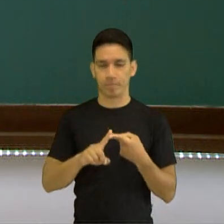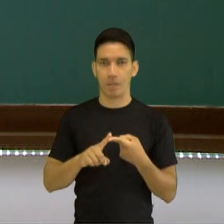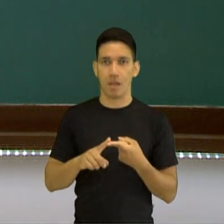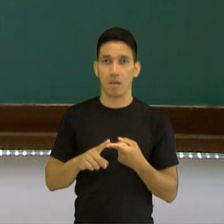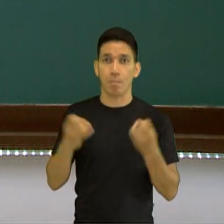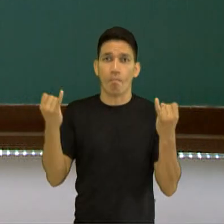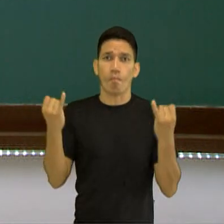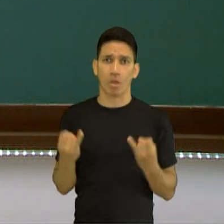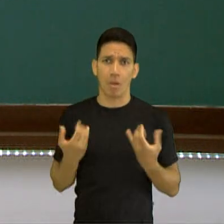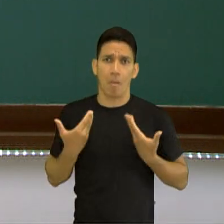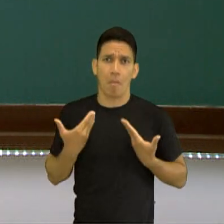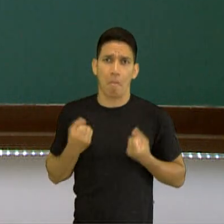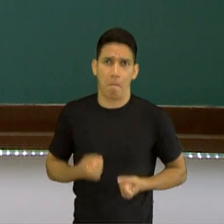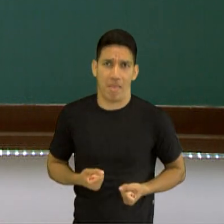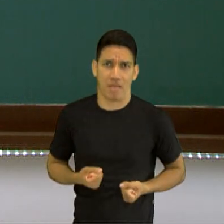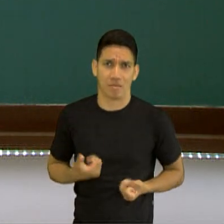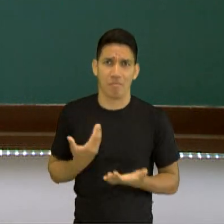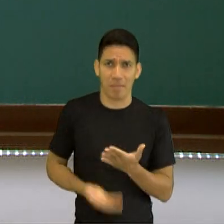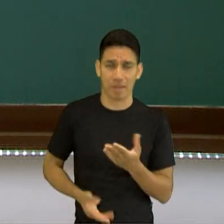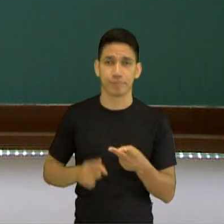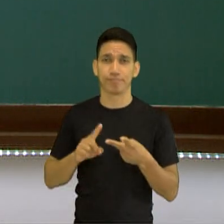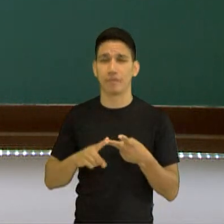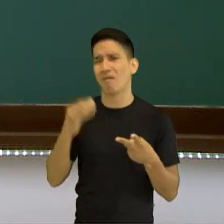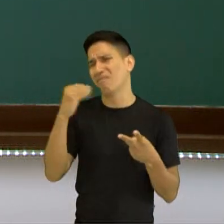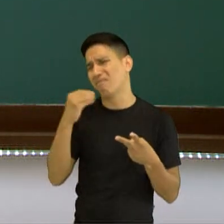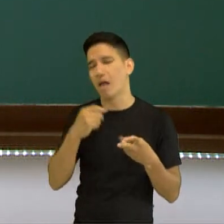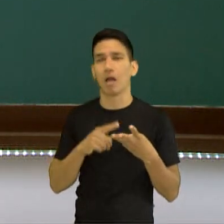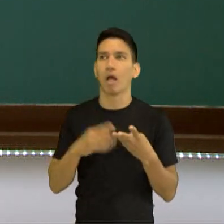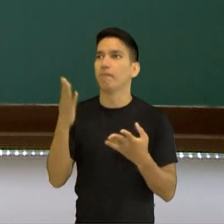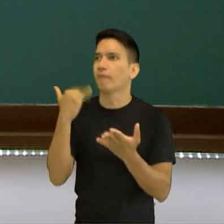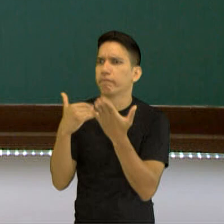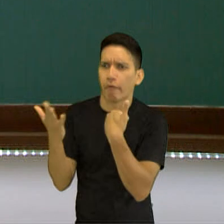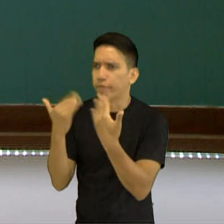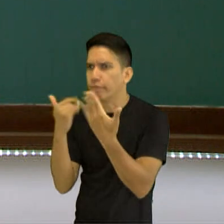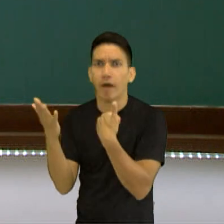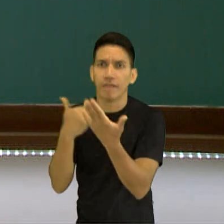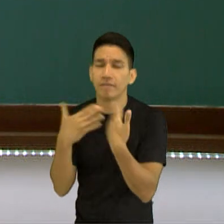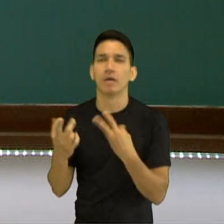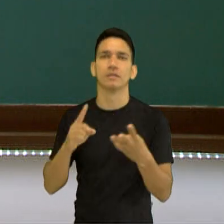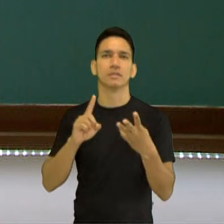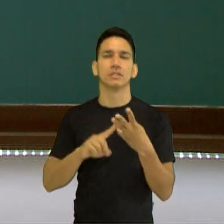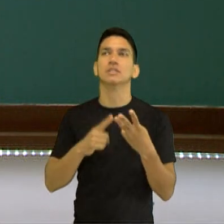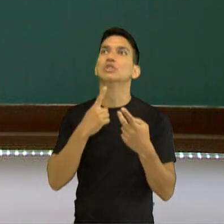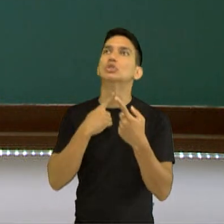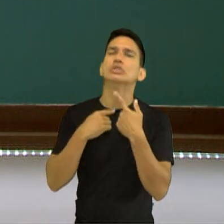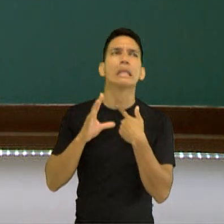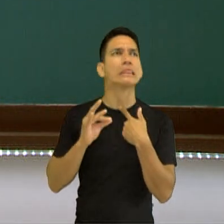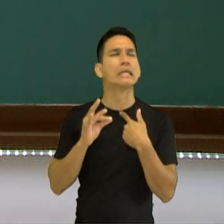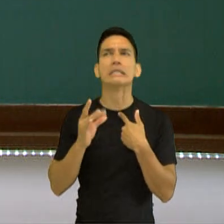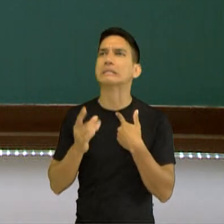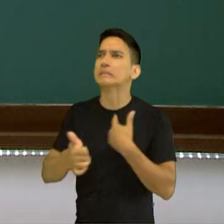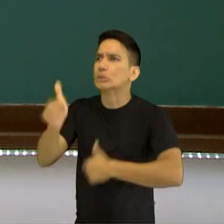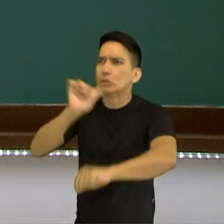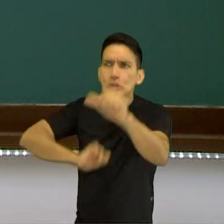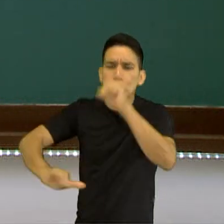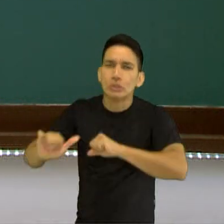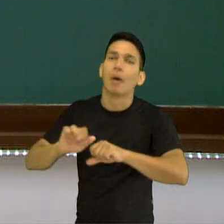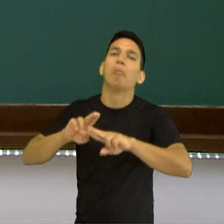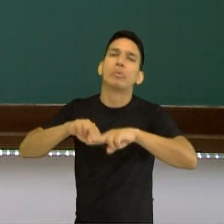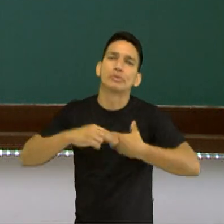peso, fraqueza, fome constante, mais sede e, consequentemente, essa pessoa urina muito